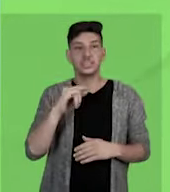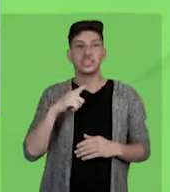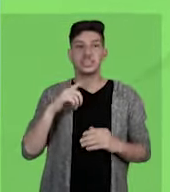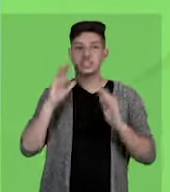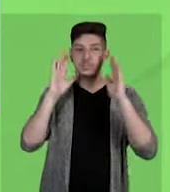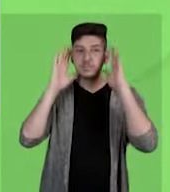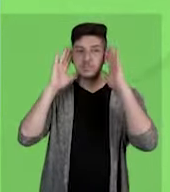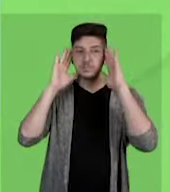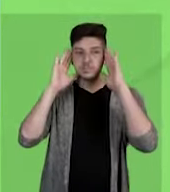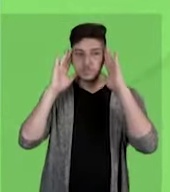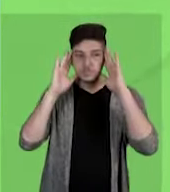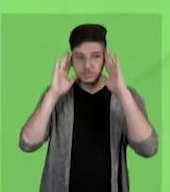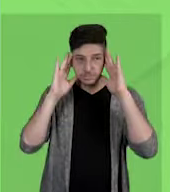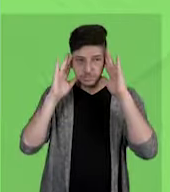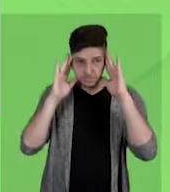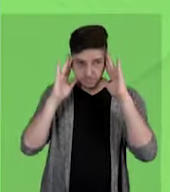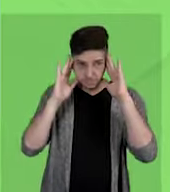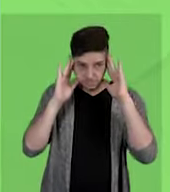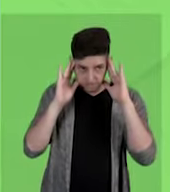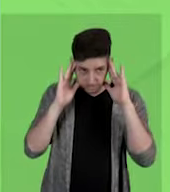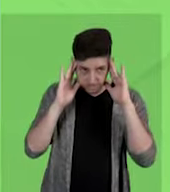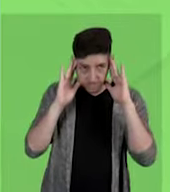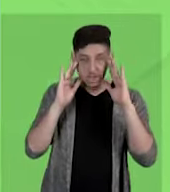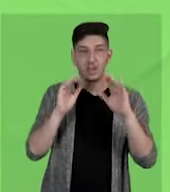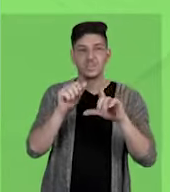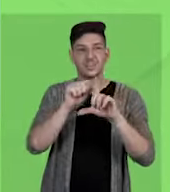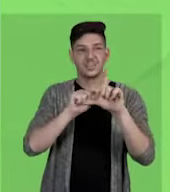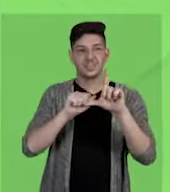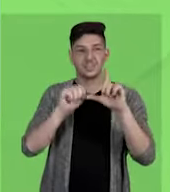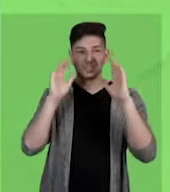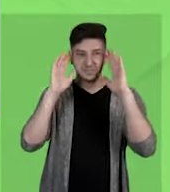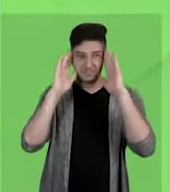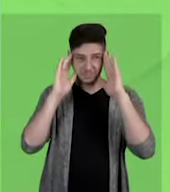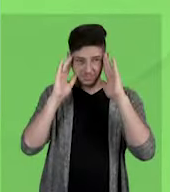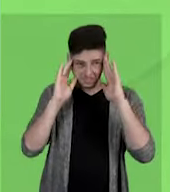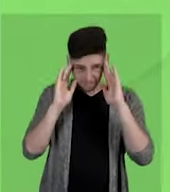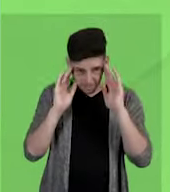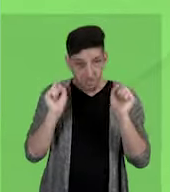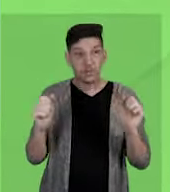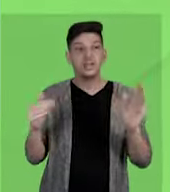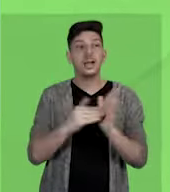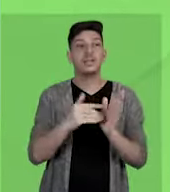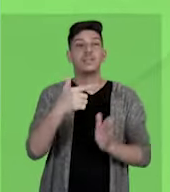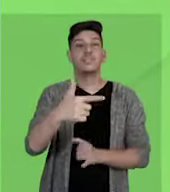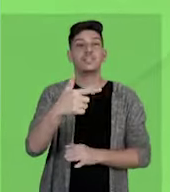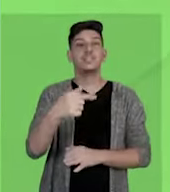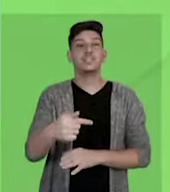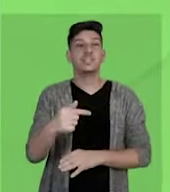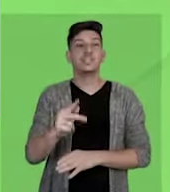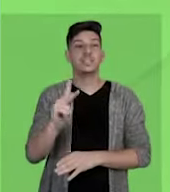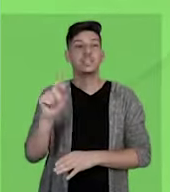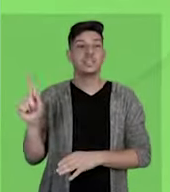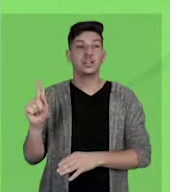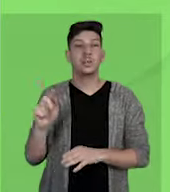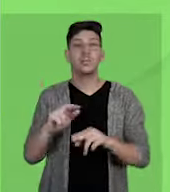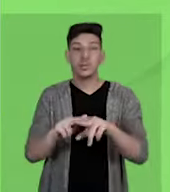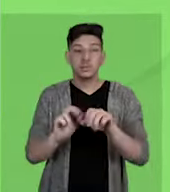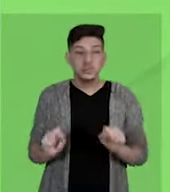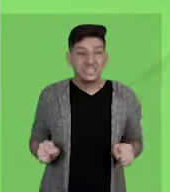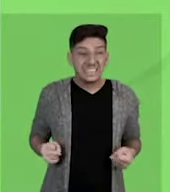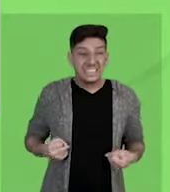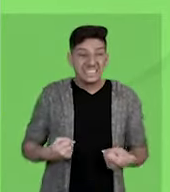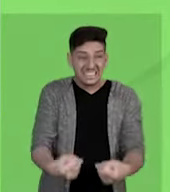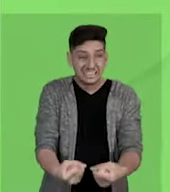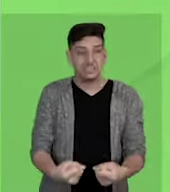mudando o grau de inclinação da cabeça, esse peso pode atingir até 27 quilos de esforço, gente. O esforço